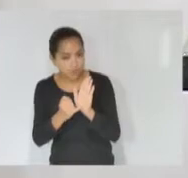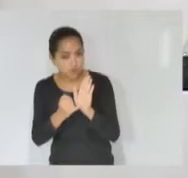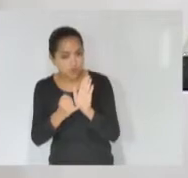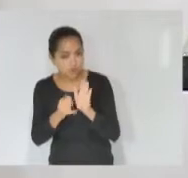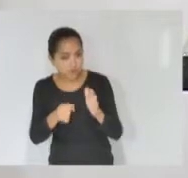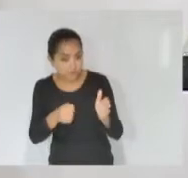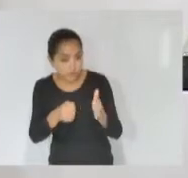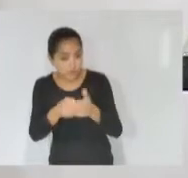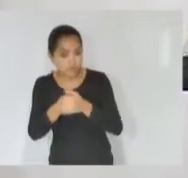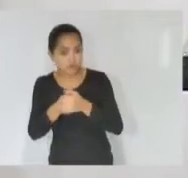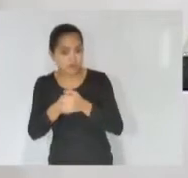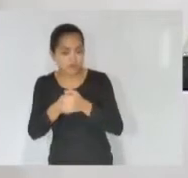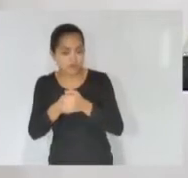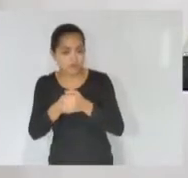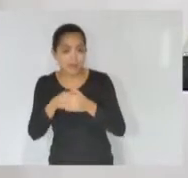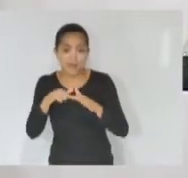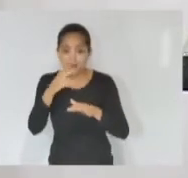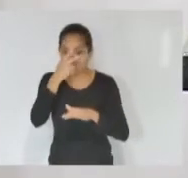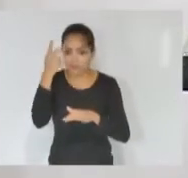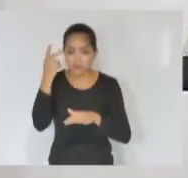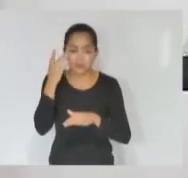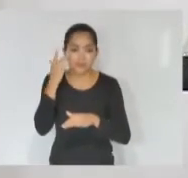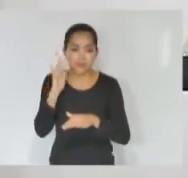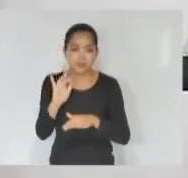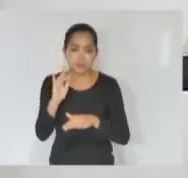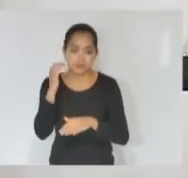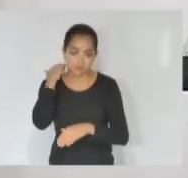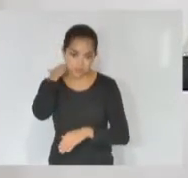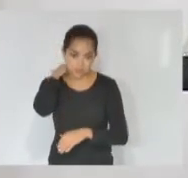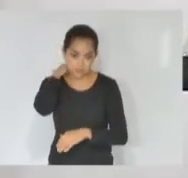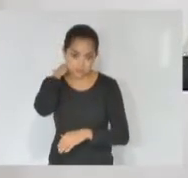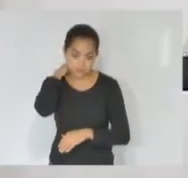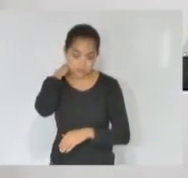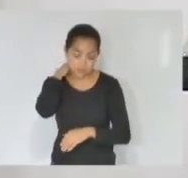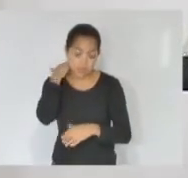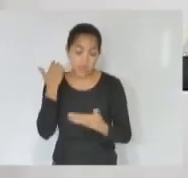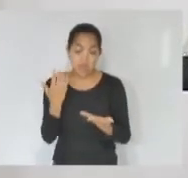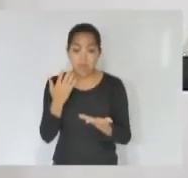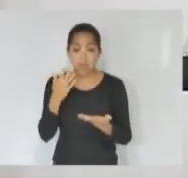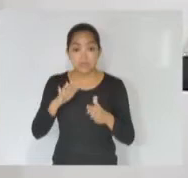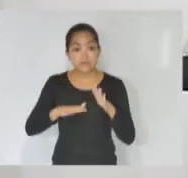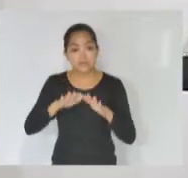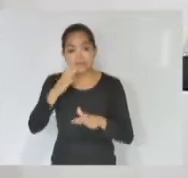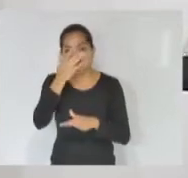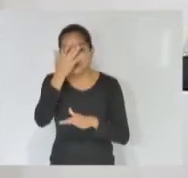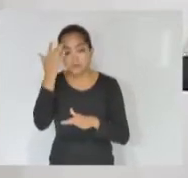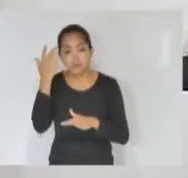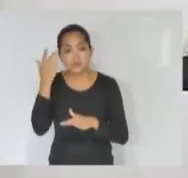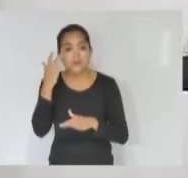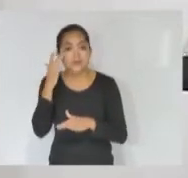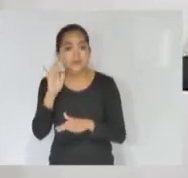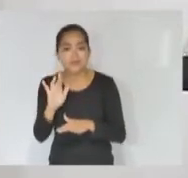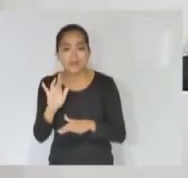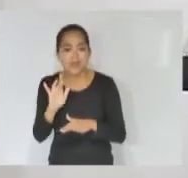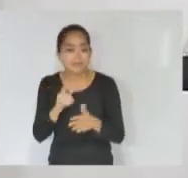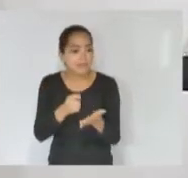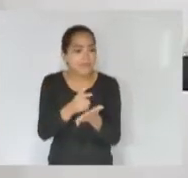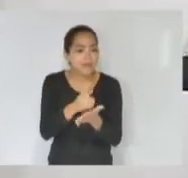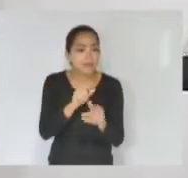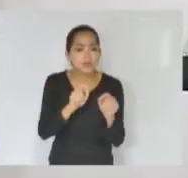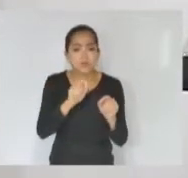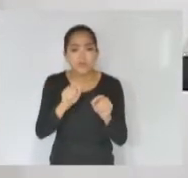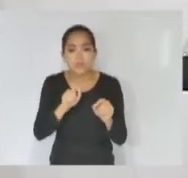as pessoas muitas vezes não sabem que estão... Mais 30 segundos, deputado. Porque as pessoas, às vezes, não sabem que estão pagando. E aí,